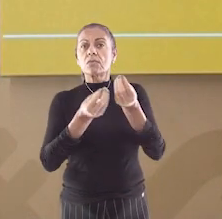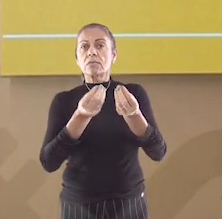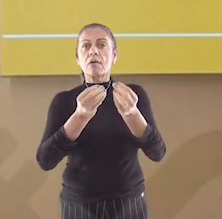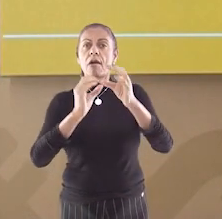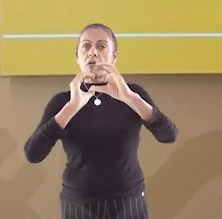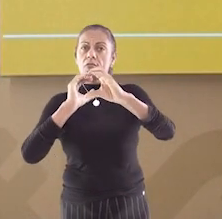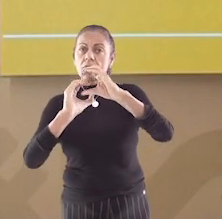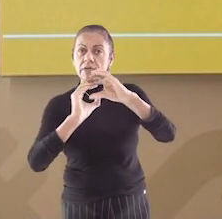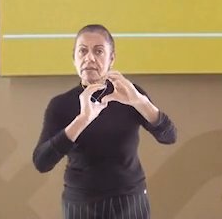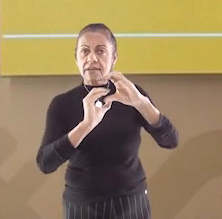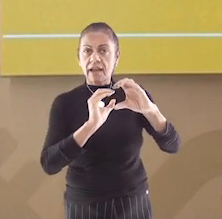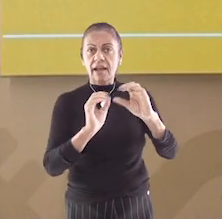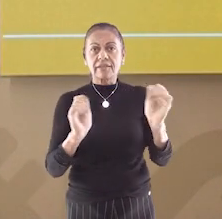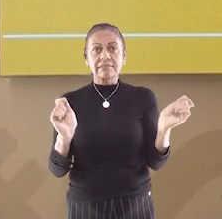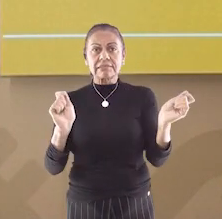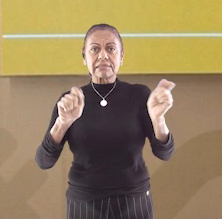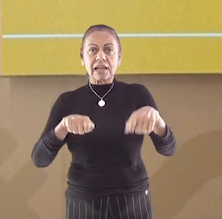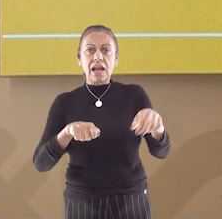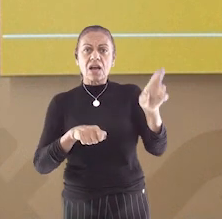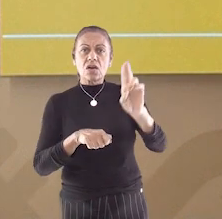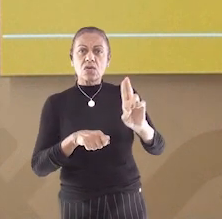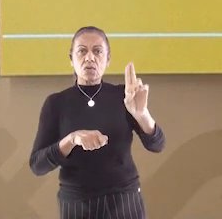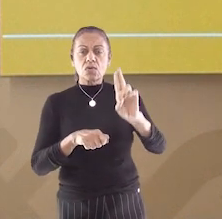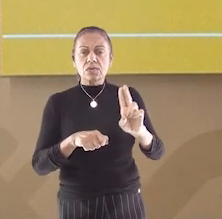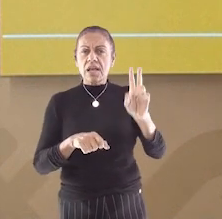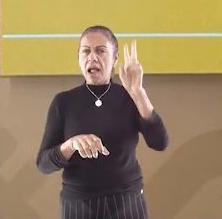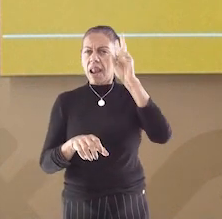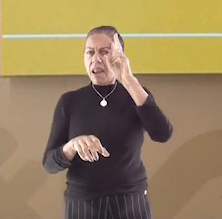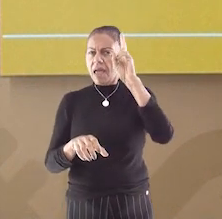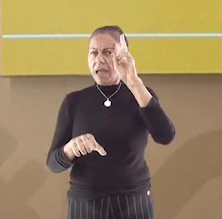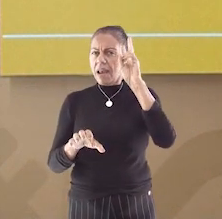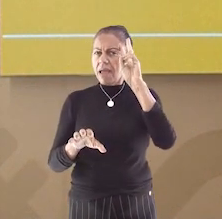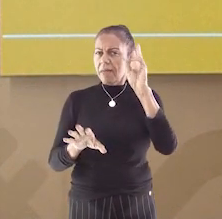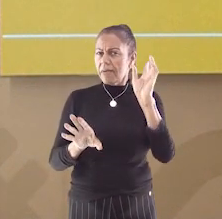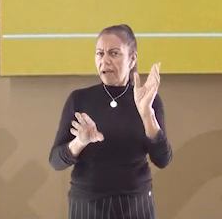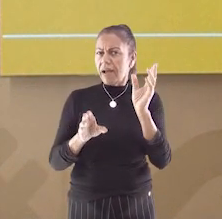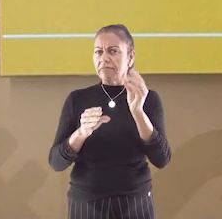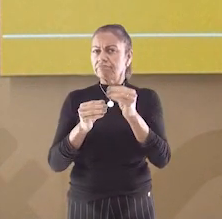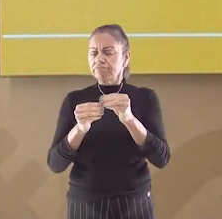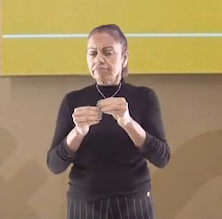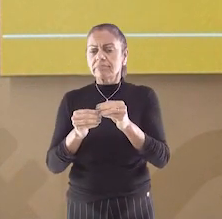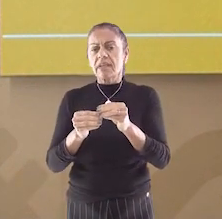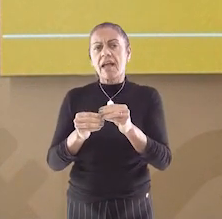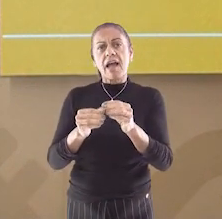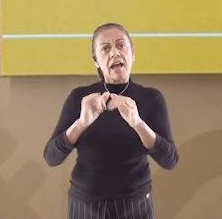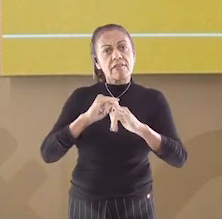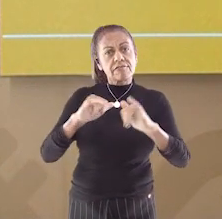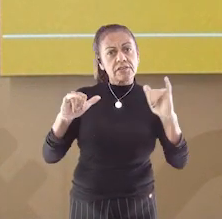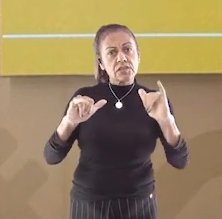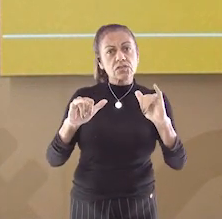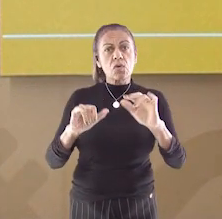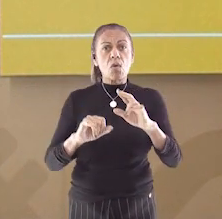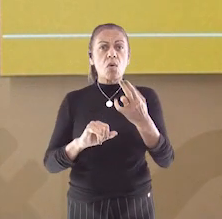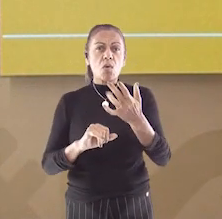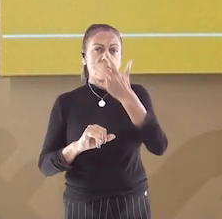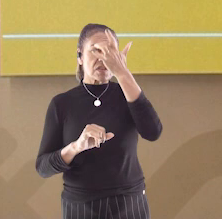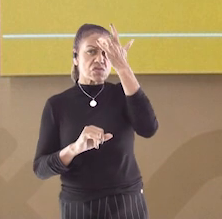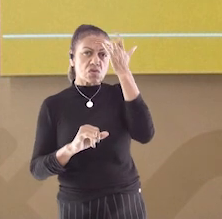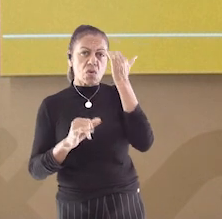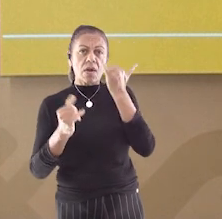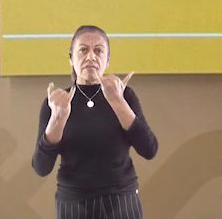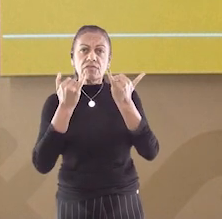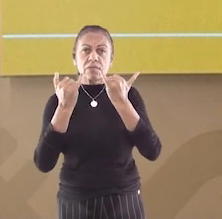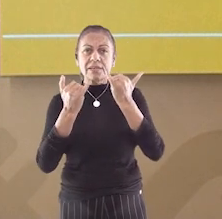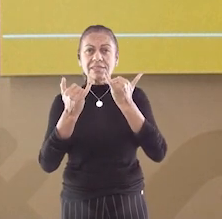de se comunicar. Podemos usá-lo como forma de lembrete, aviso ou mesmo para